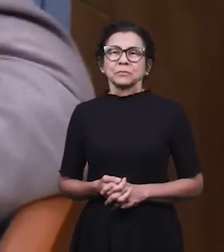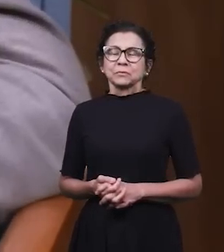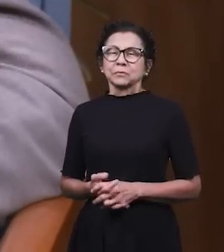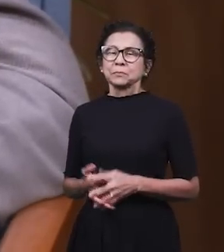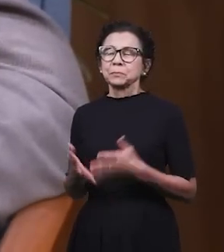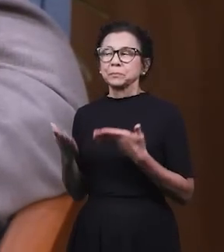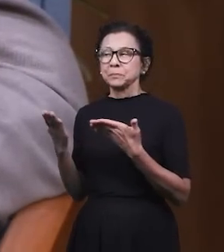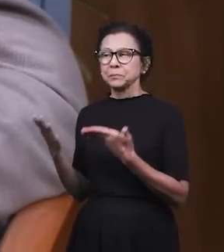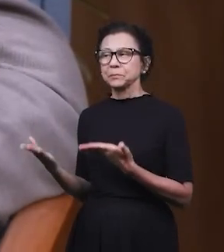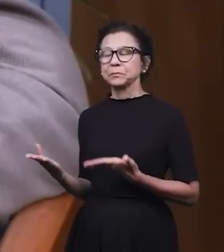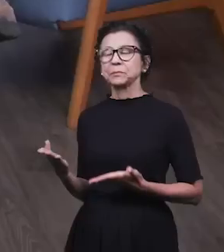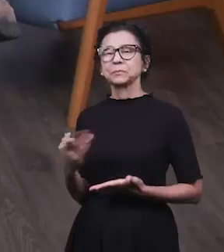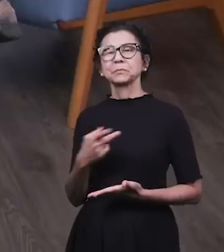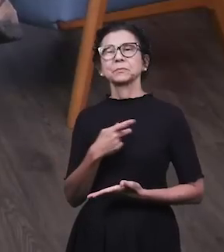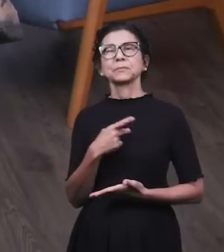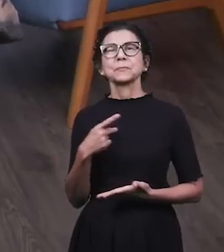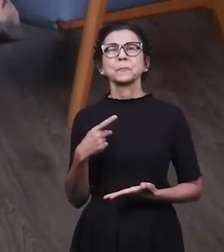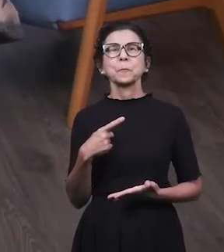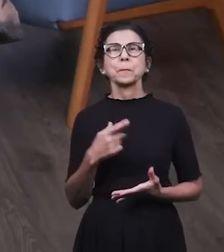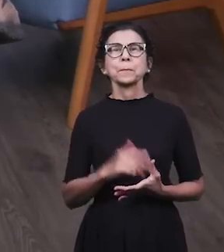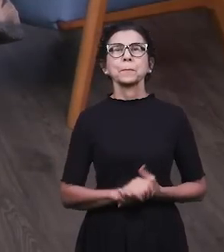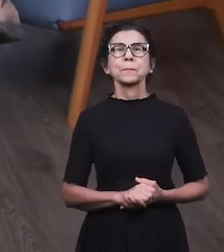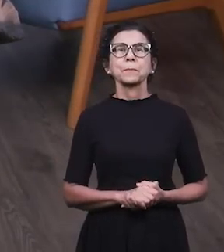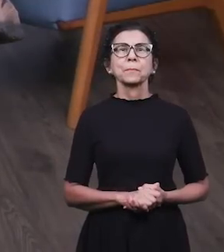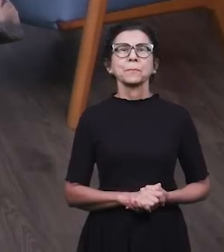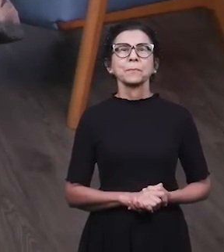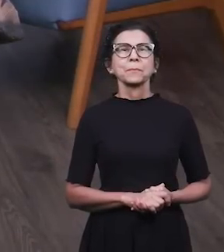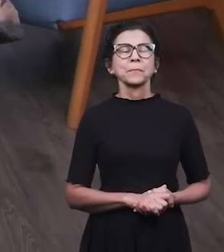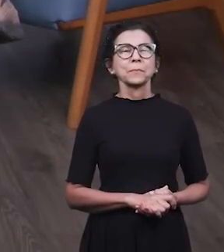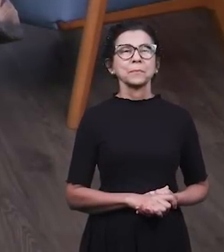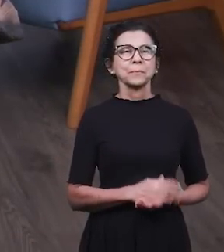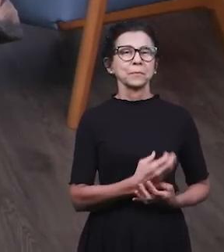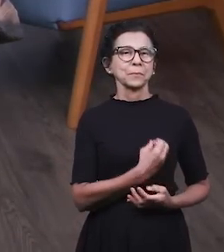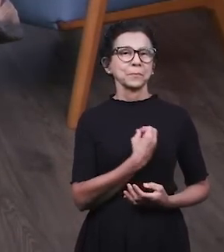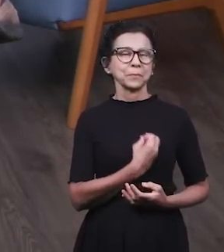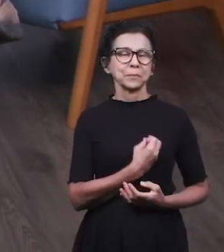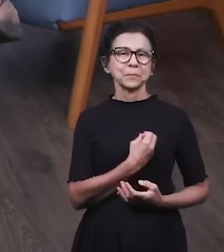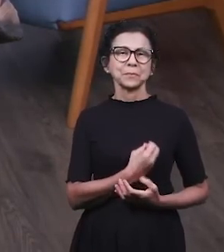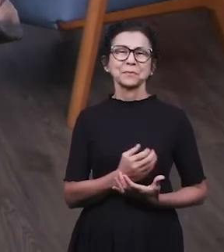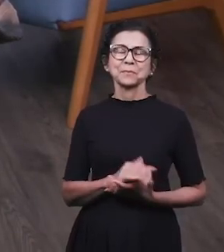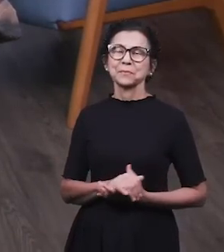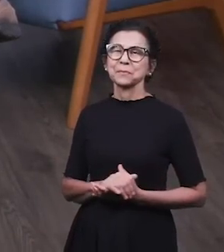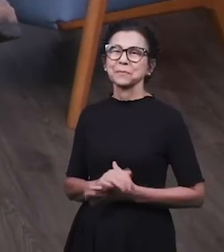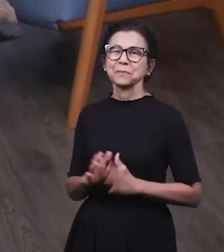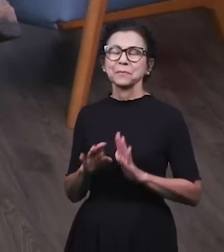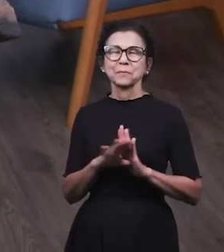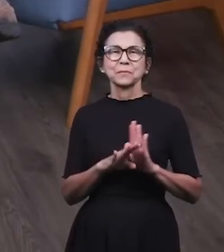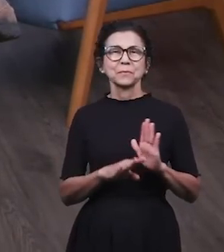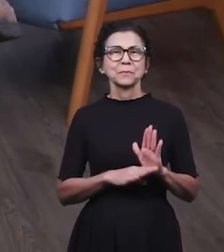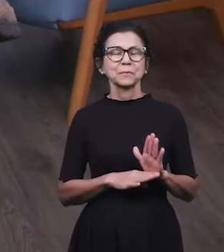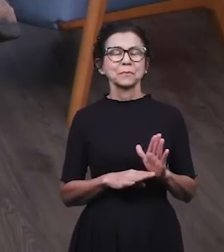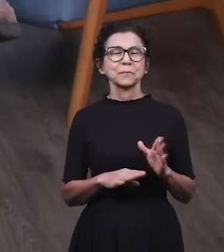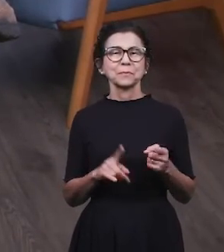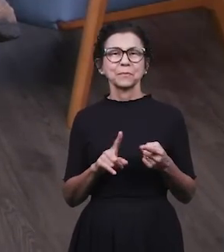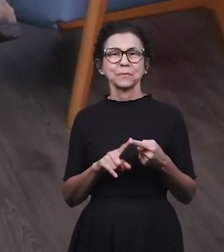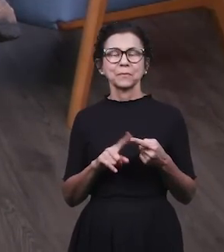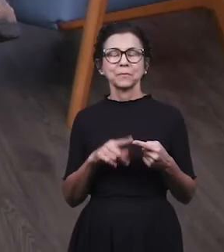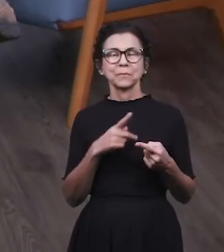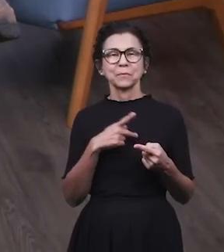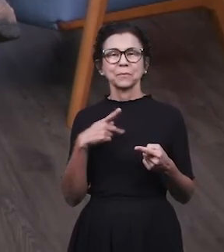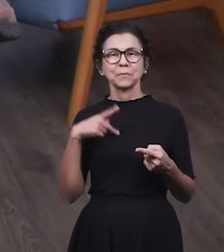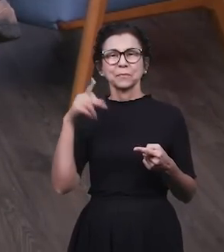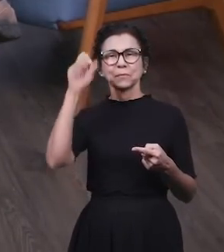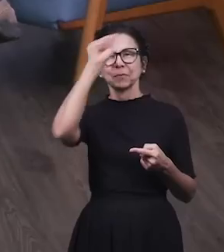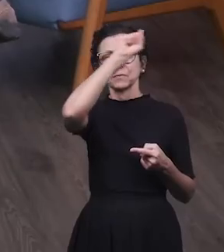os pastores que estamos presentes a esta edição do programa. Pastor Sérgio Souza, paz do Senhor. Paz do